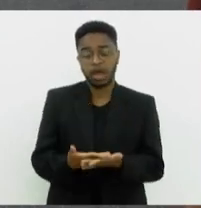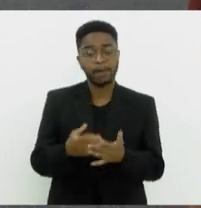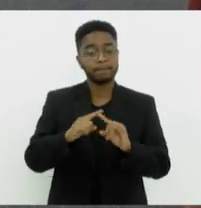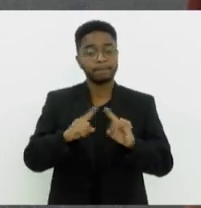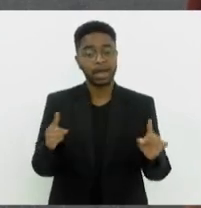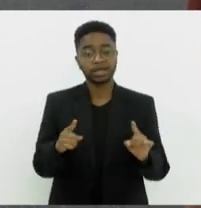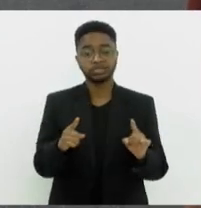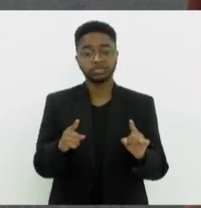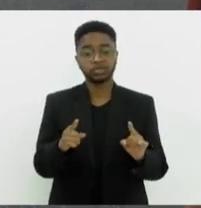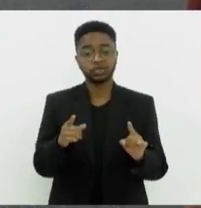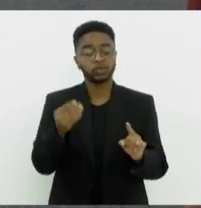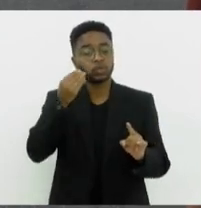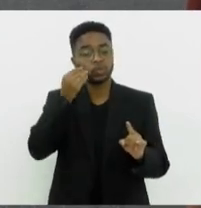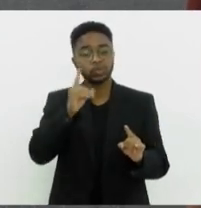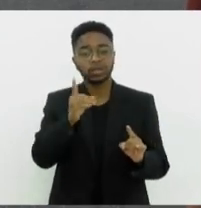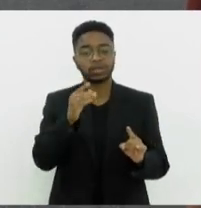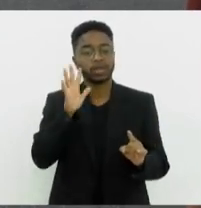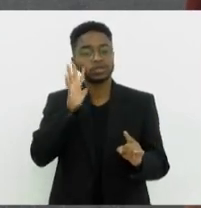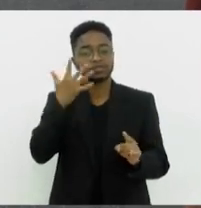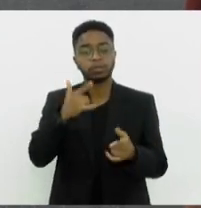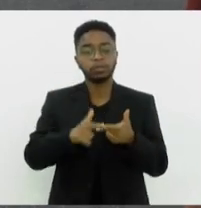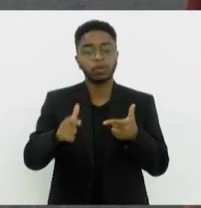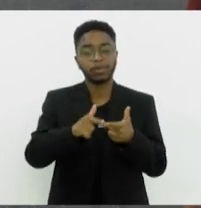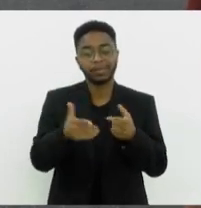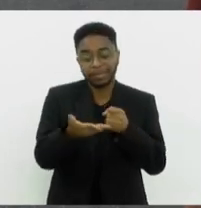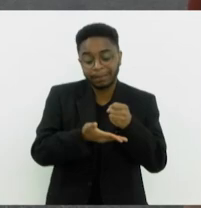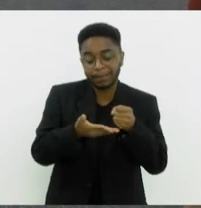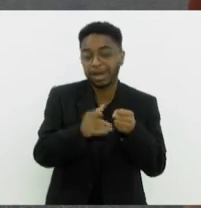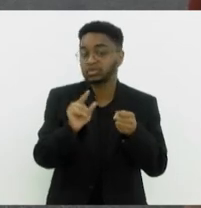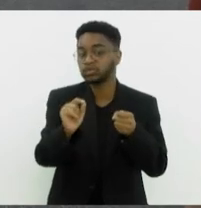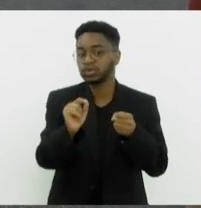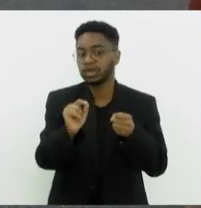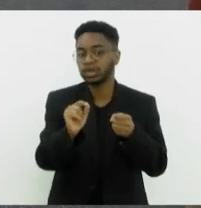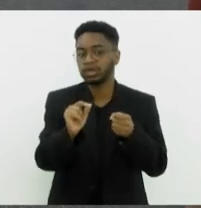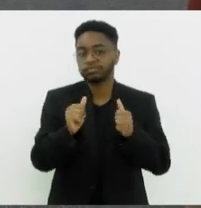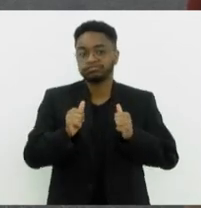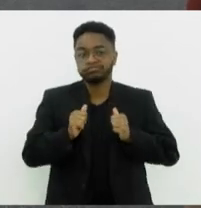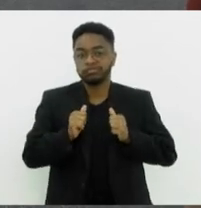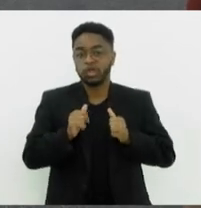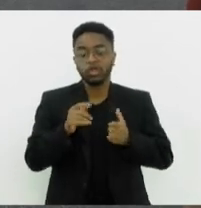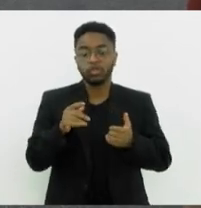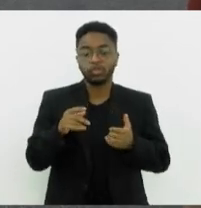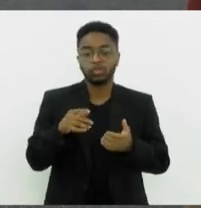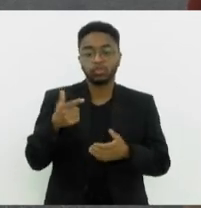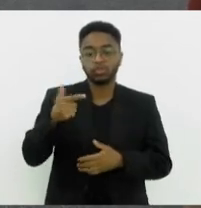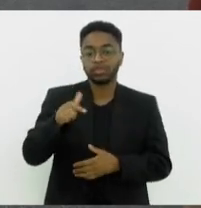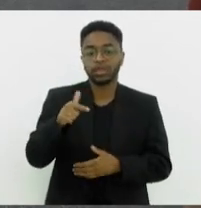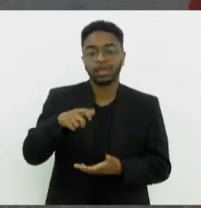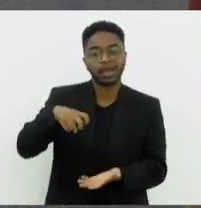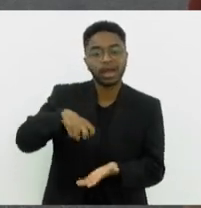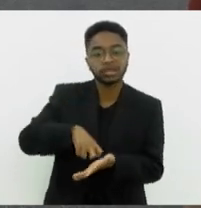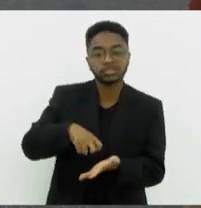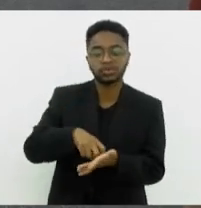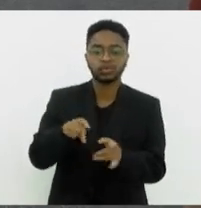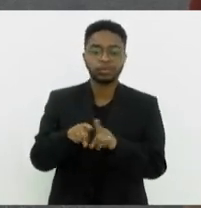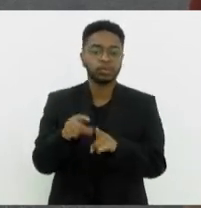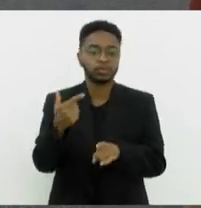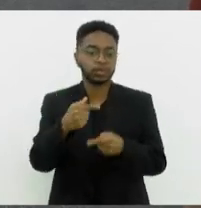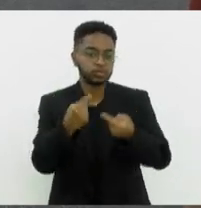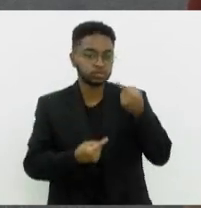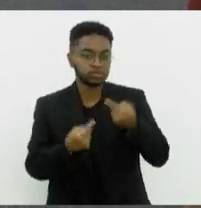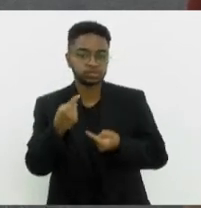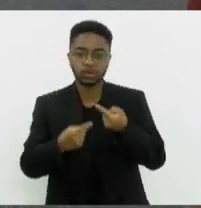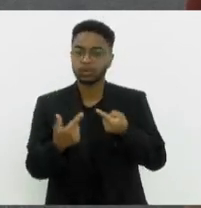vai na raiz do problema, que é a impunidade, que é a falta de discussão, que é a falta de